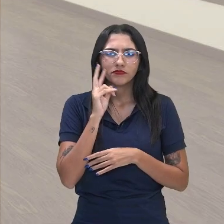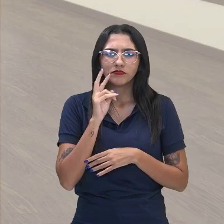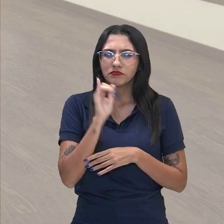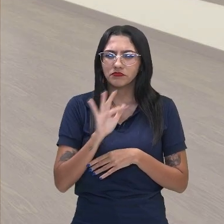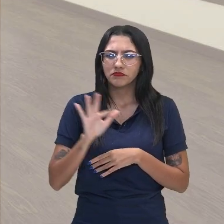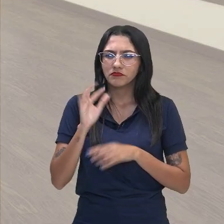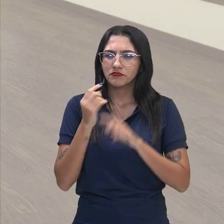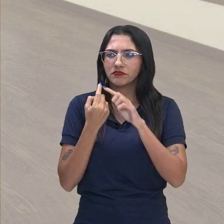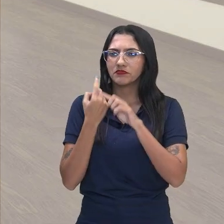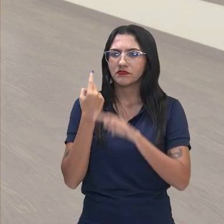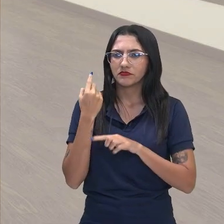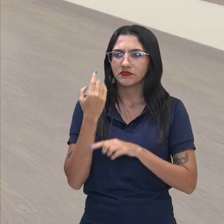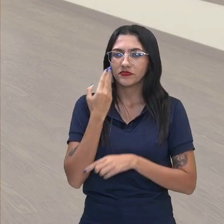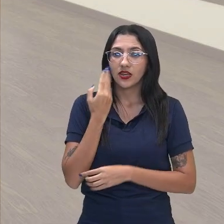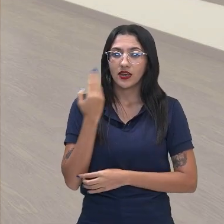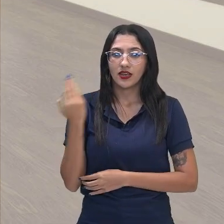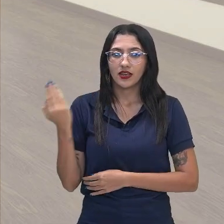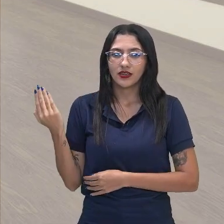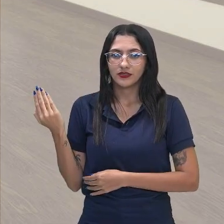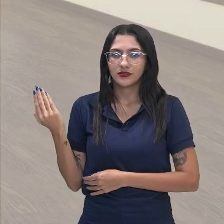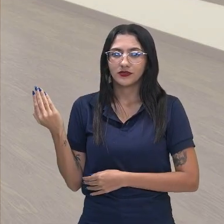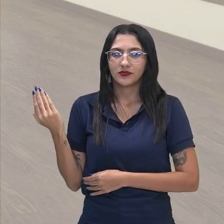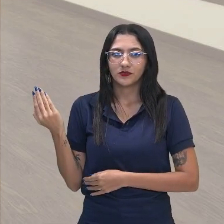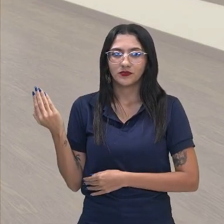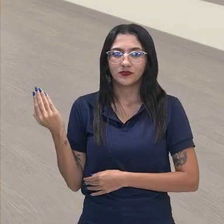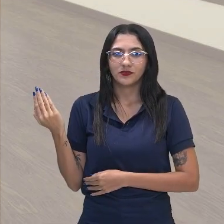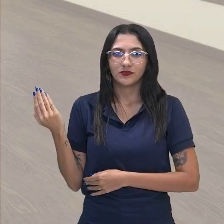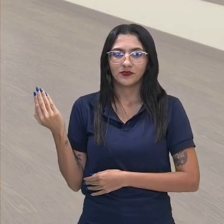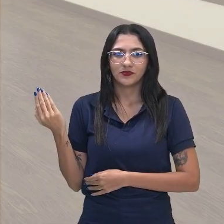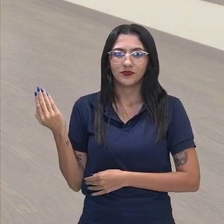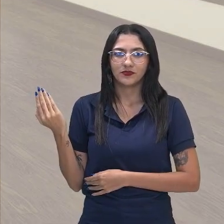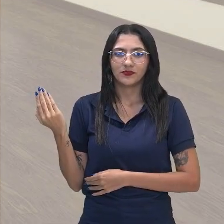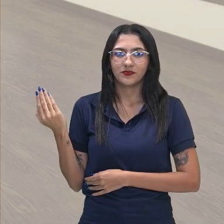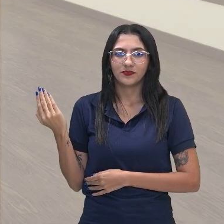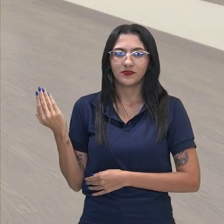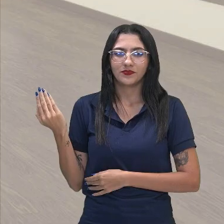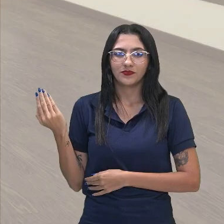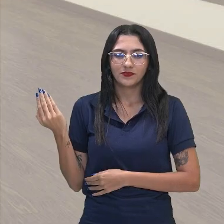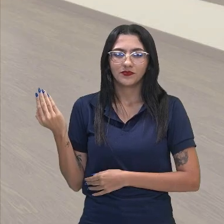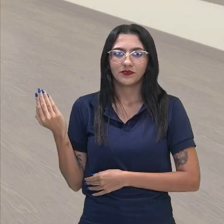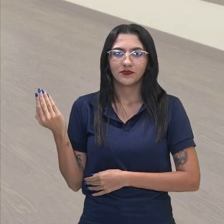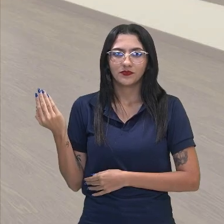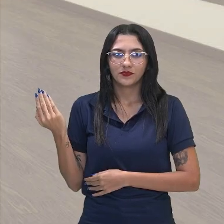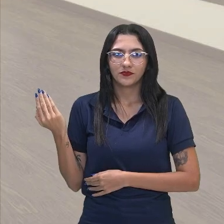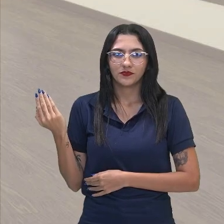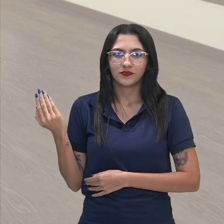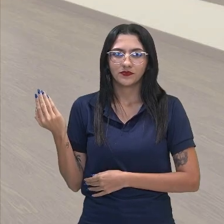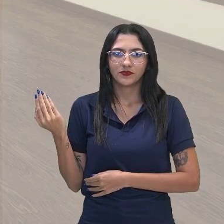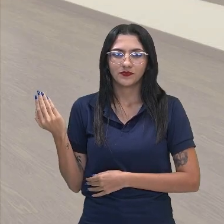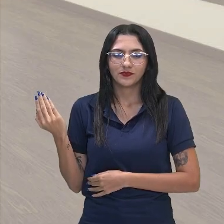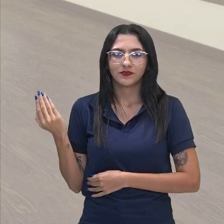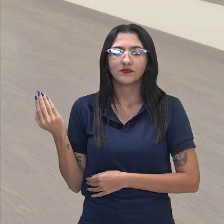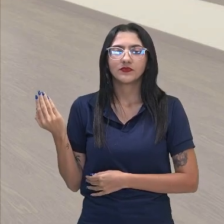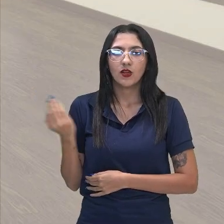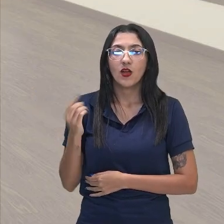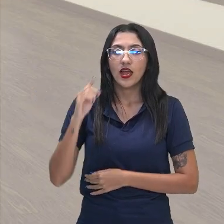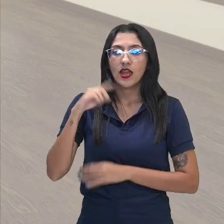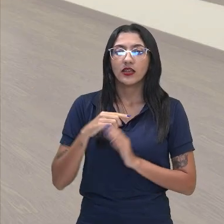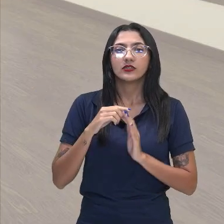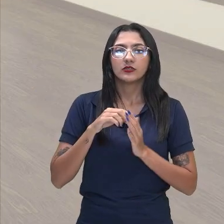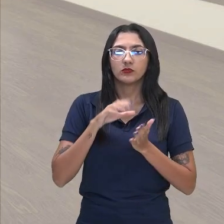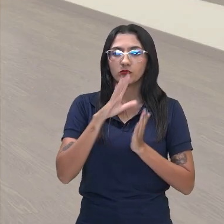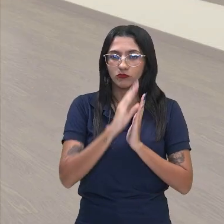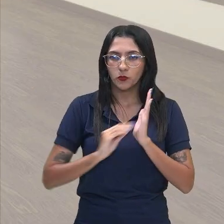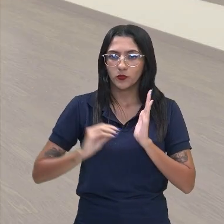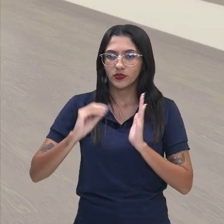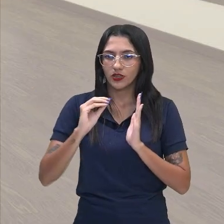a flexão. Dobrando o joelho. E aí eu vou subir. E aí eu fiz um relevé.